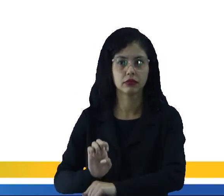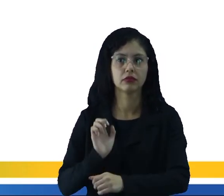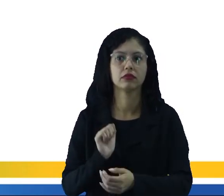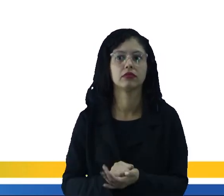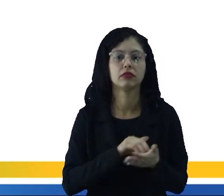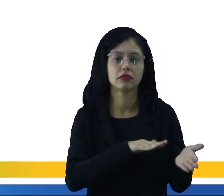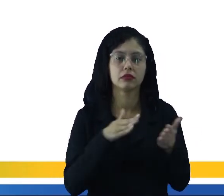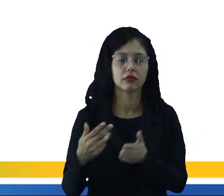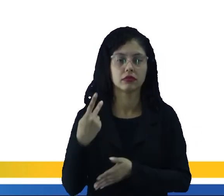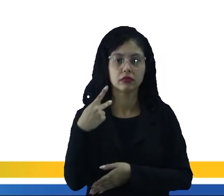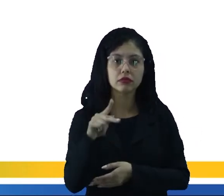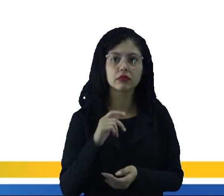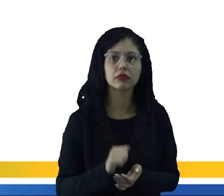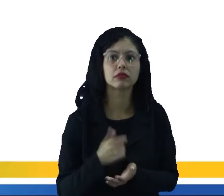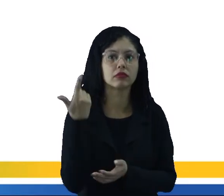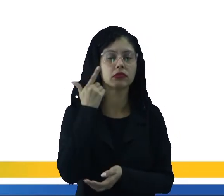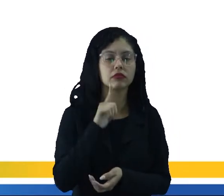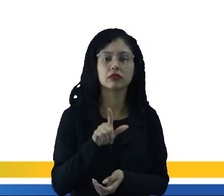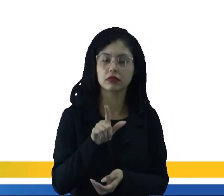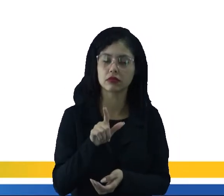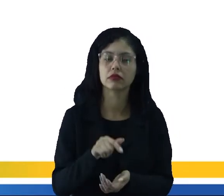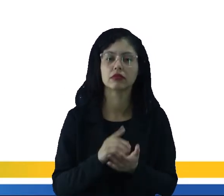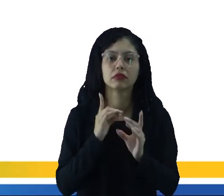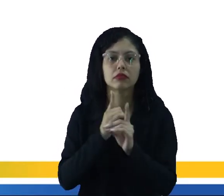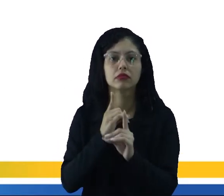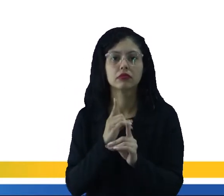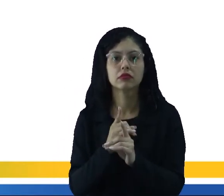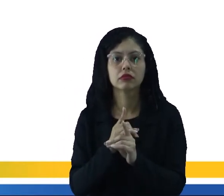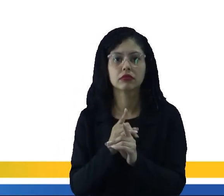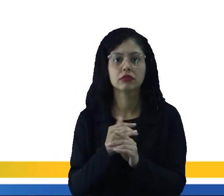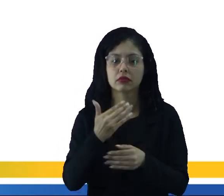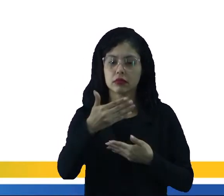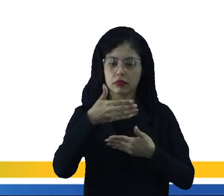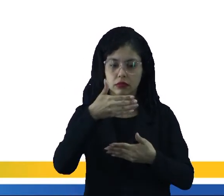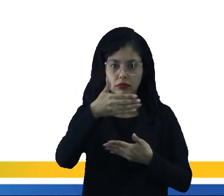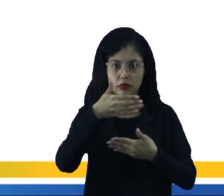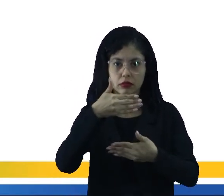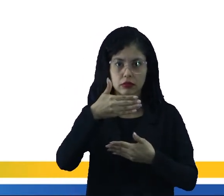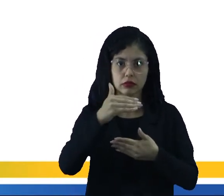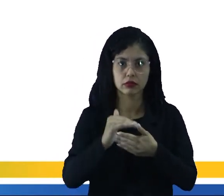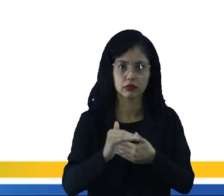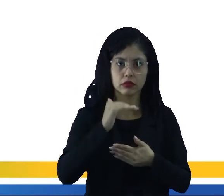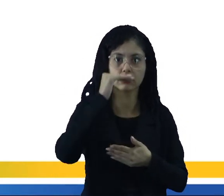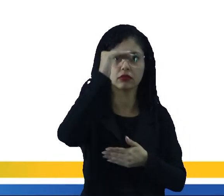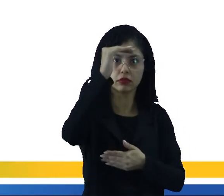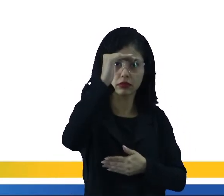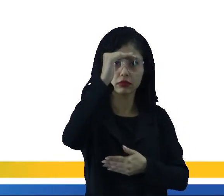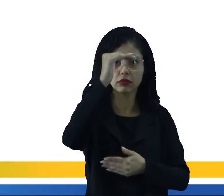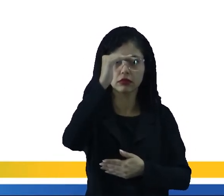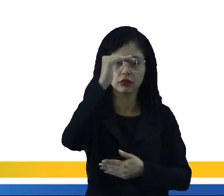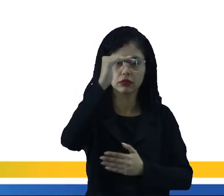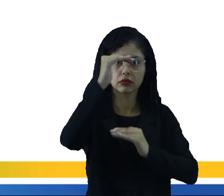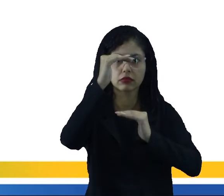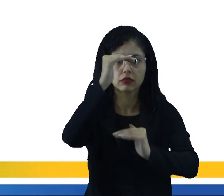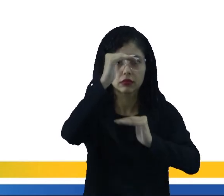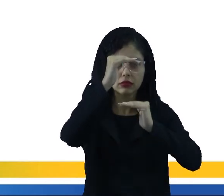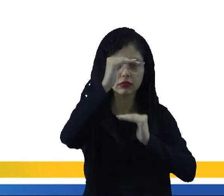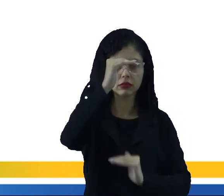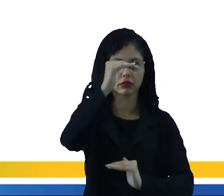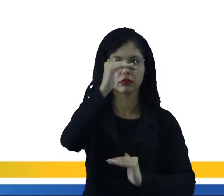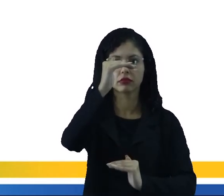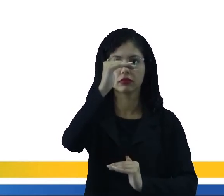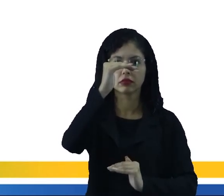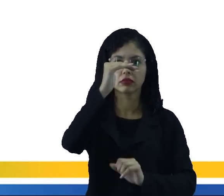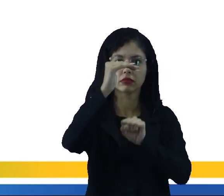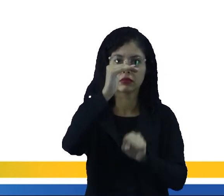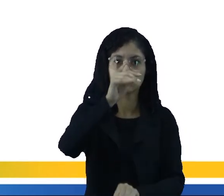A partir dele você consegue identificar nesses paralelos quem está ao norte e quem está ao